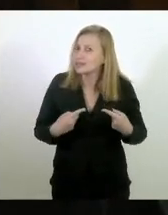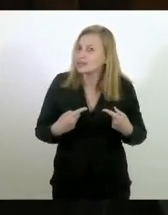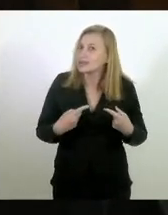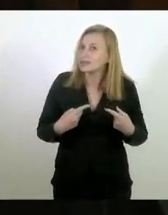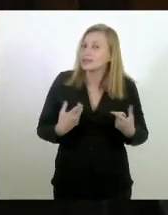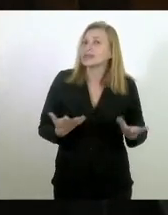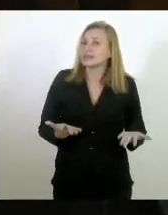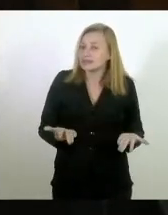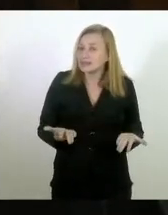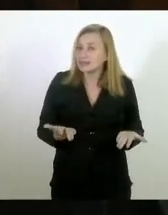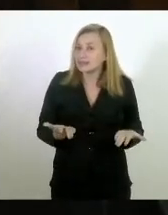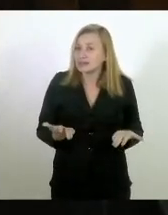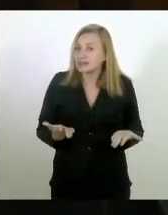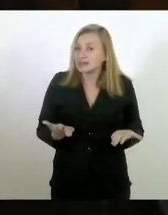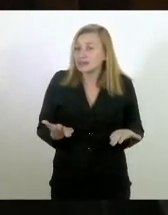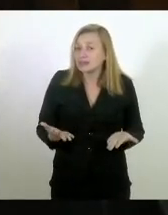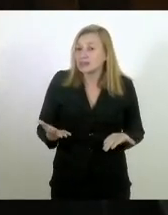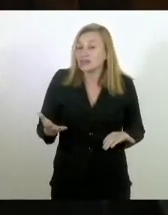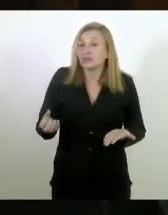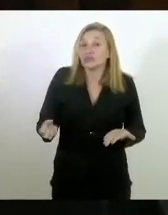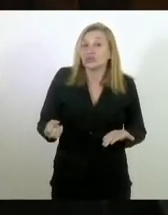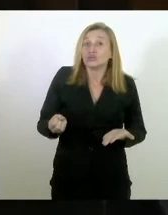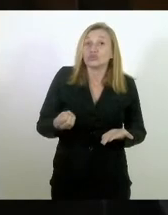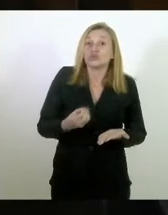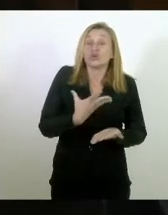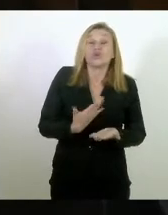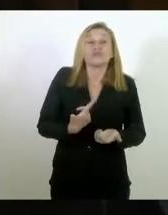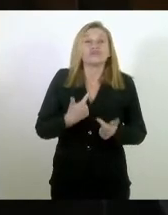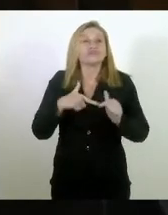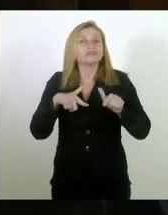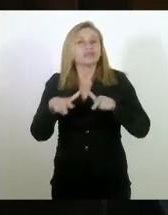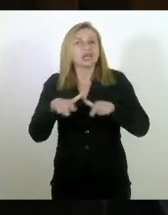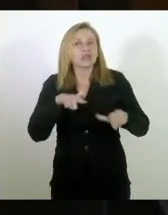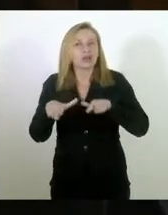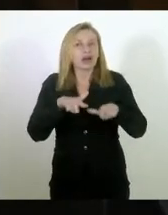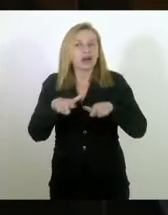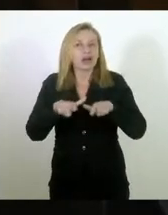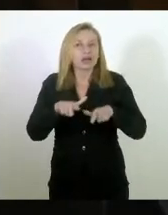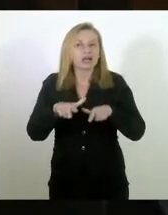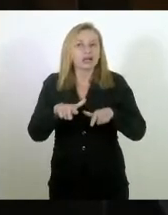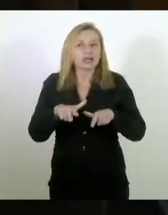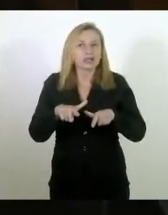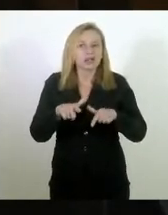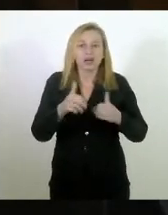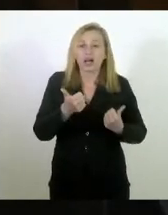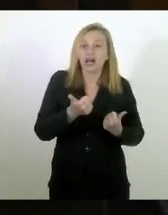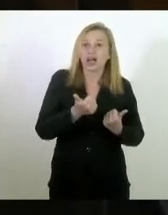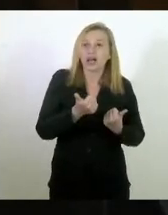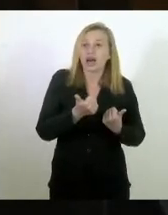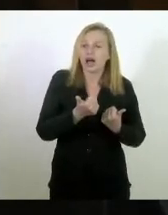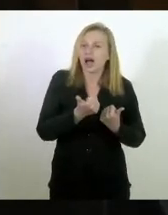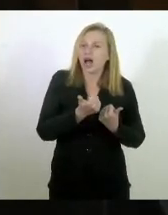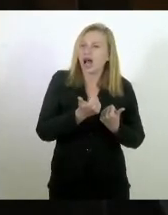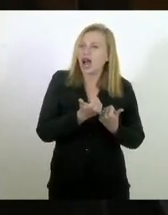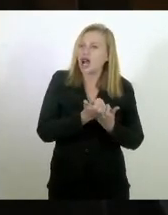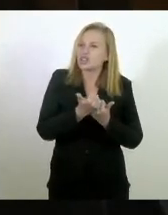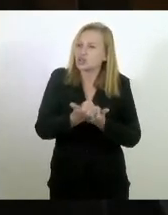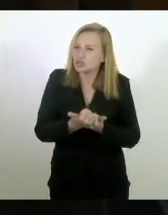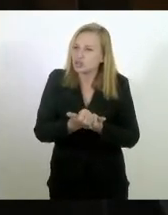e com a nobre função Bom dia cê de assistência às vítimas